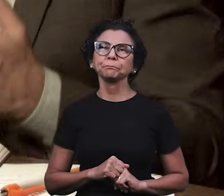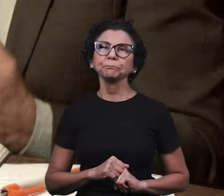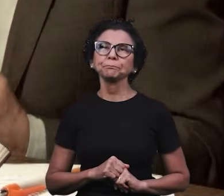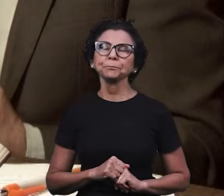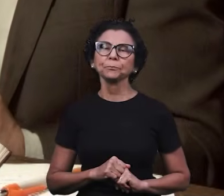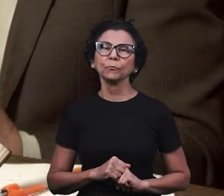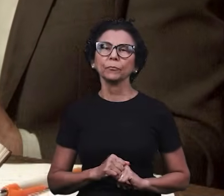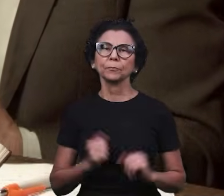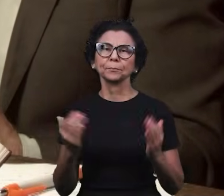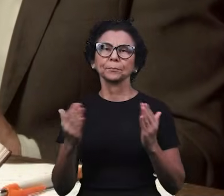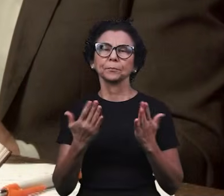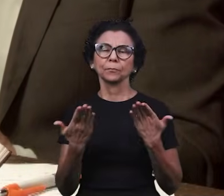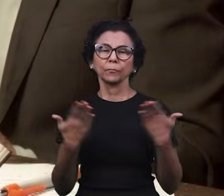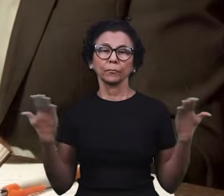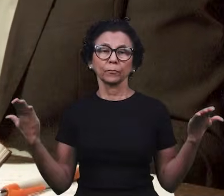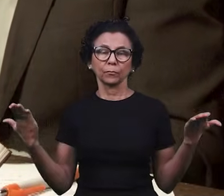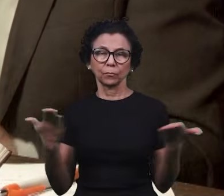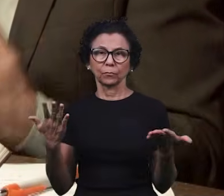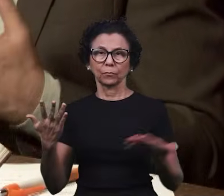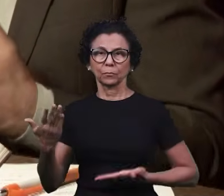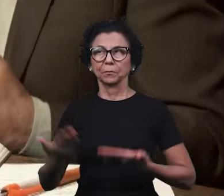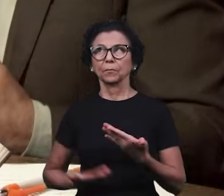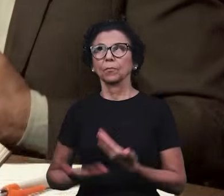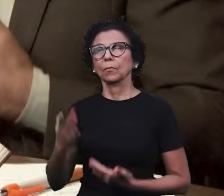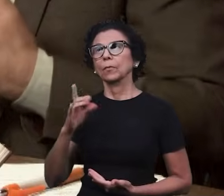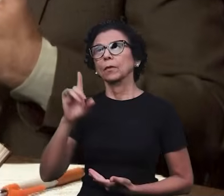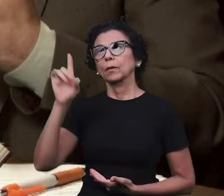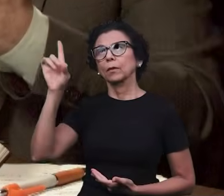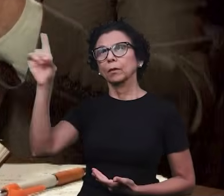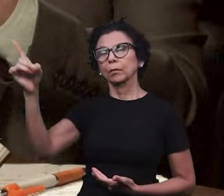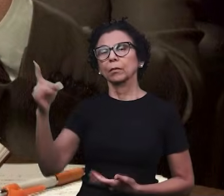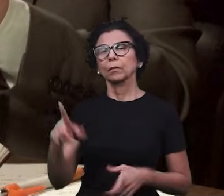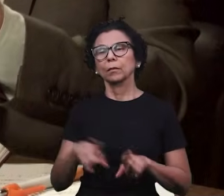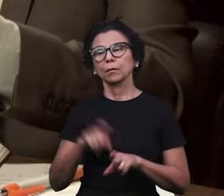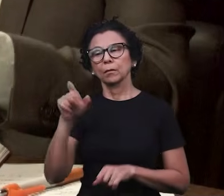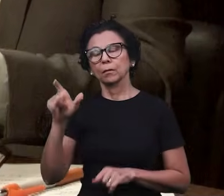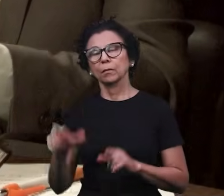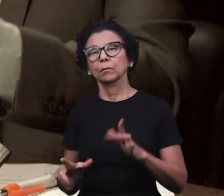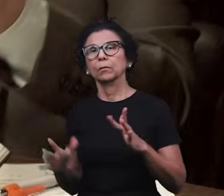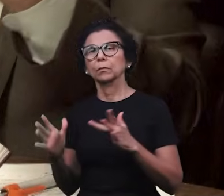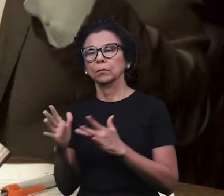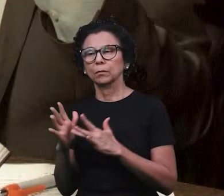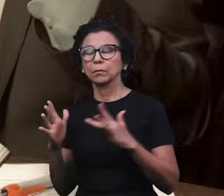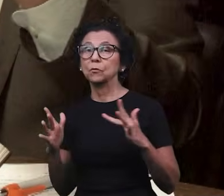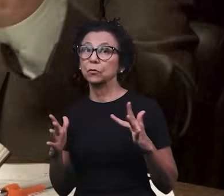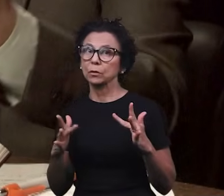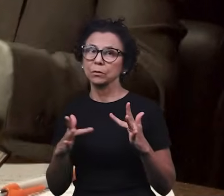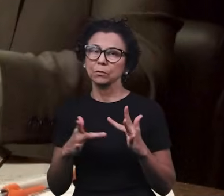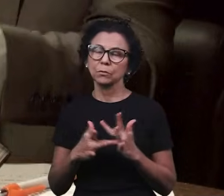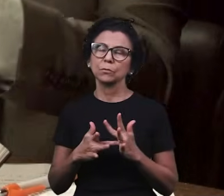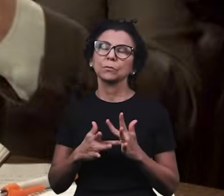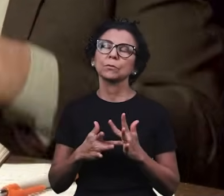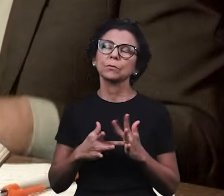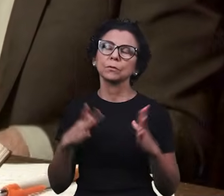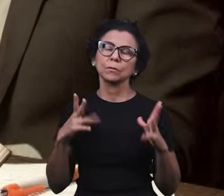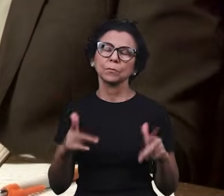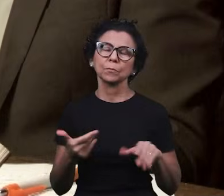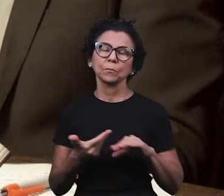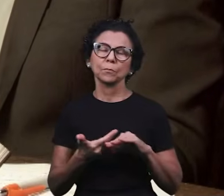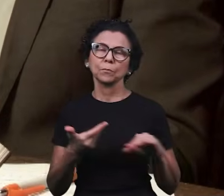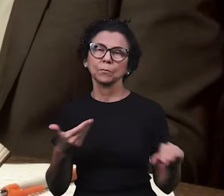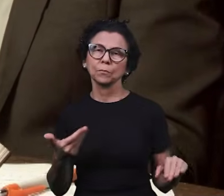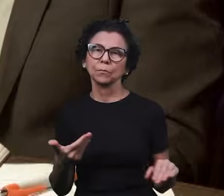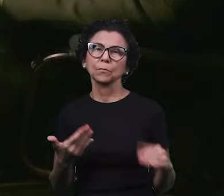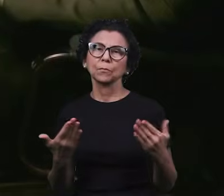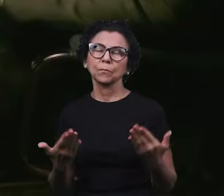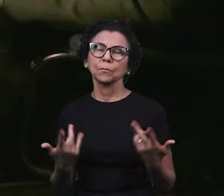se coloca como servo de Deus e através de Jesus ele se torna um sacerdote diante de Deus